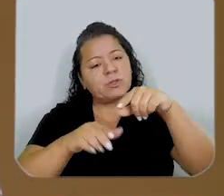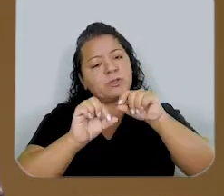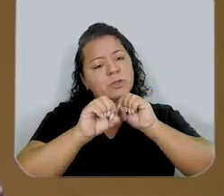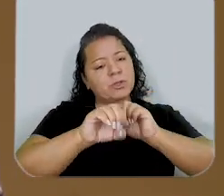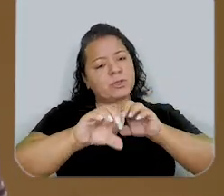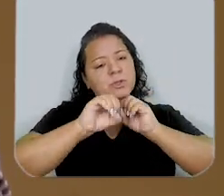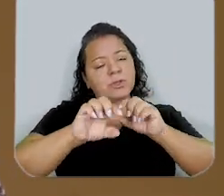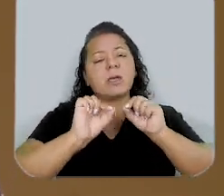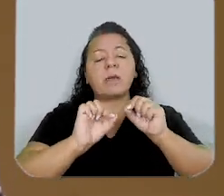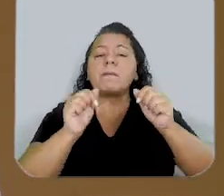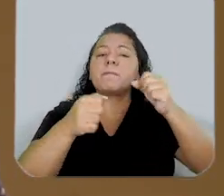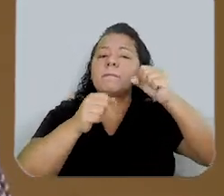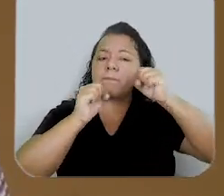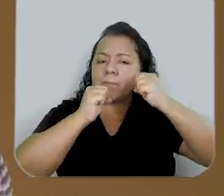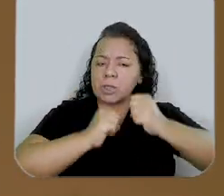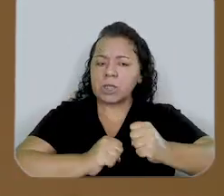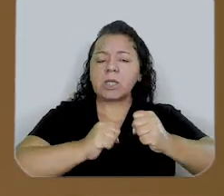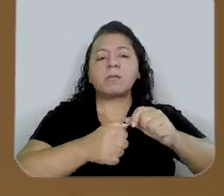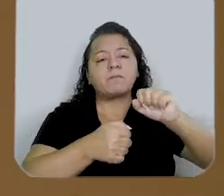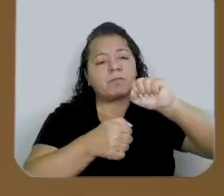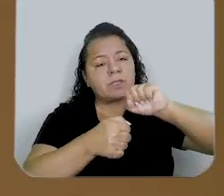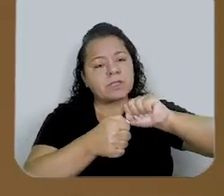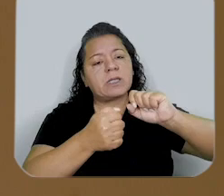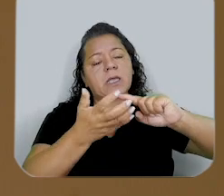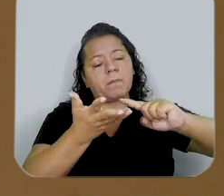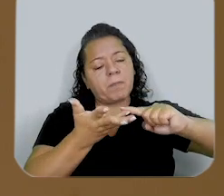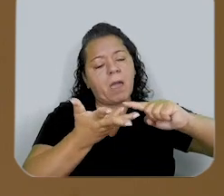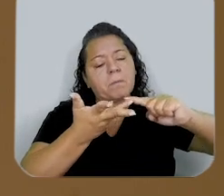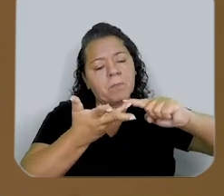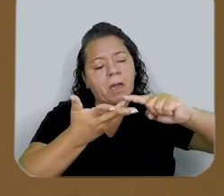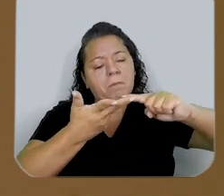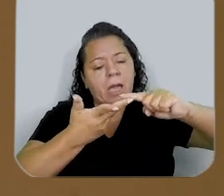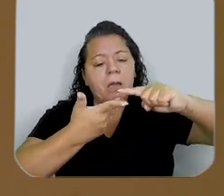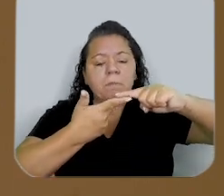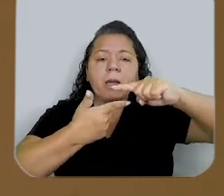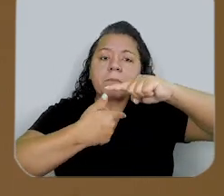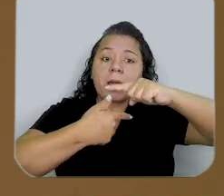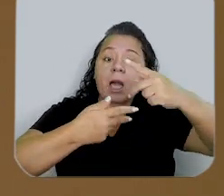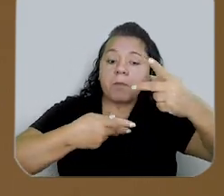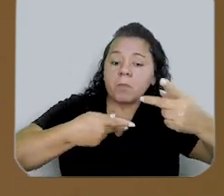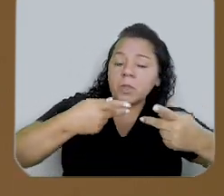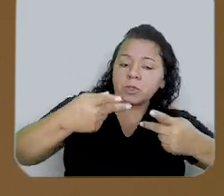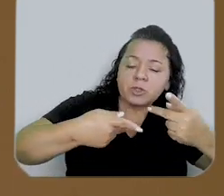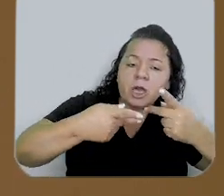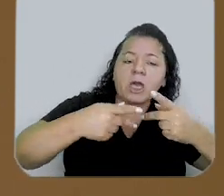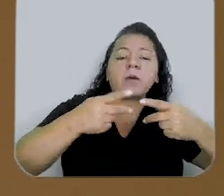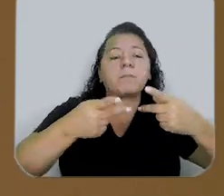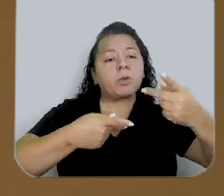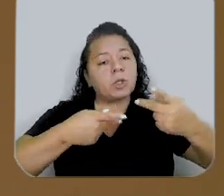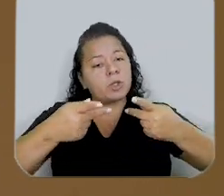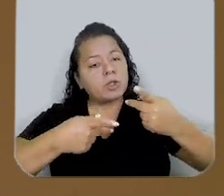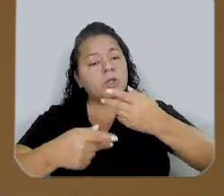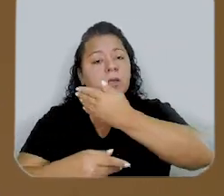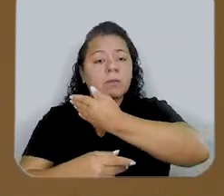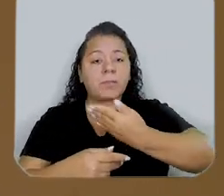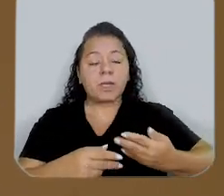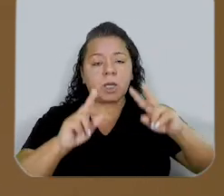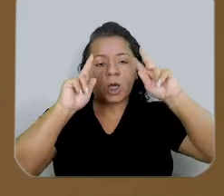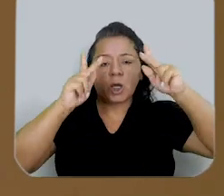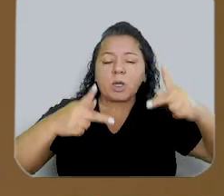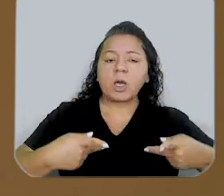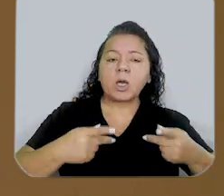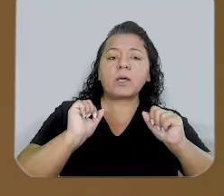poder visualizar e realizar outros projetos, outras políticas públicas voltadas para esse reconhecimento da